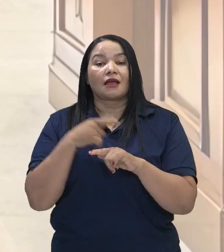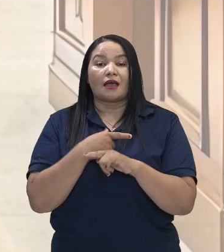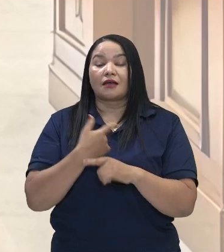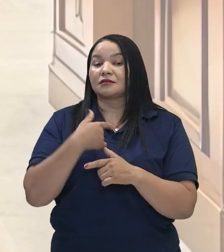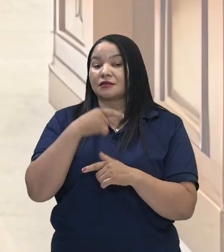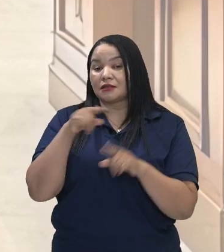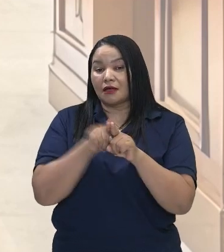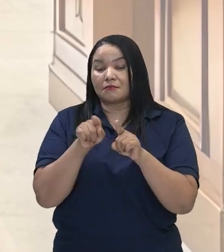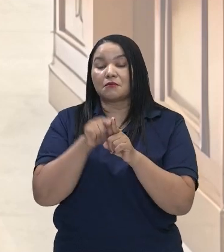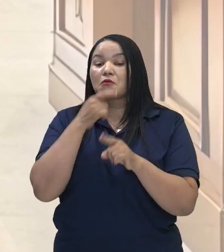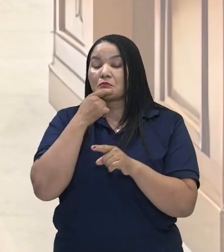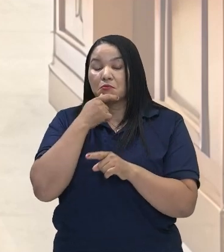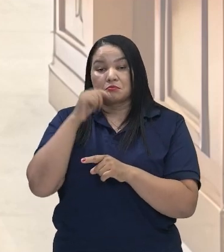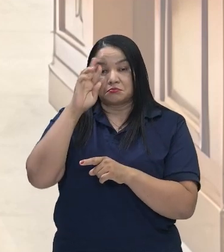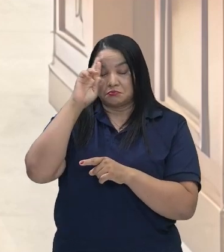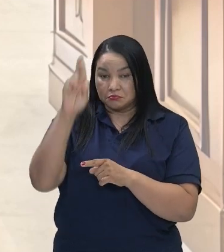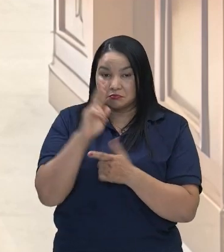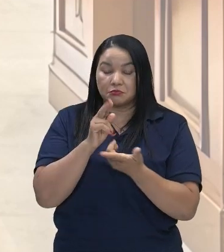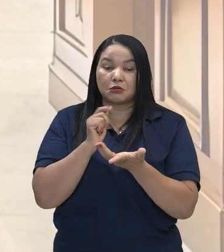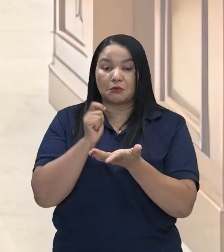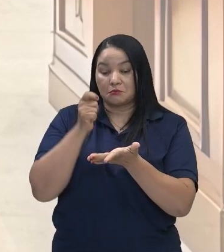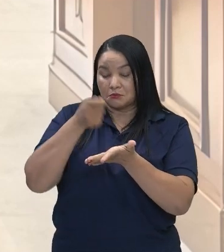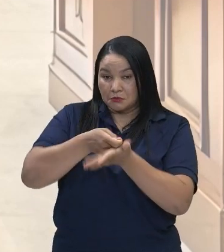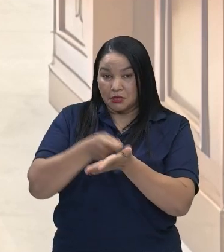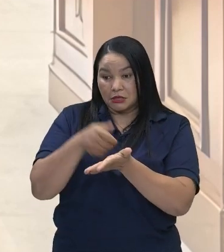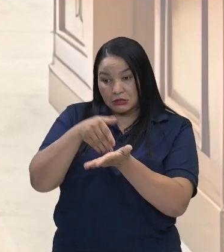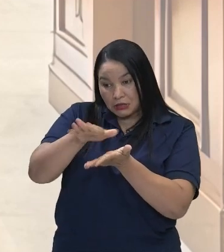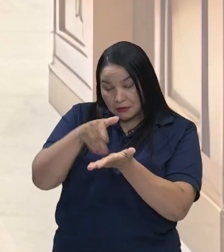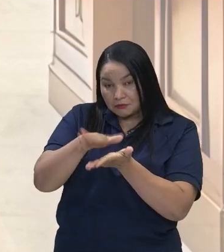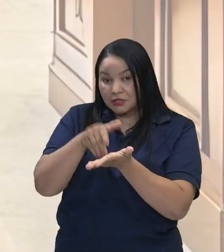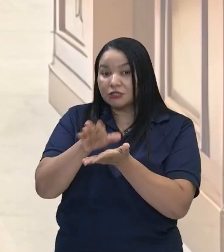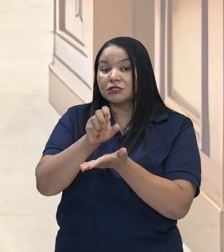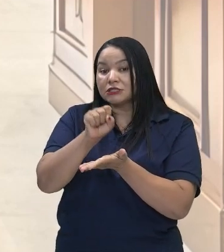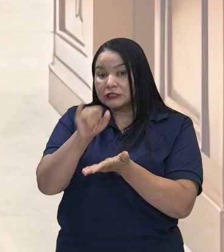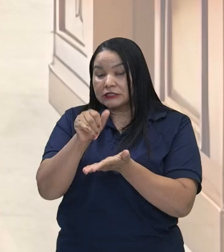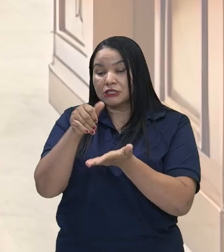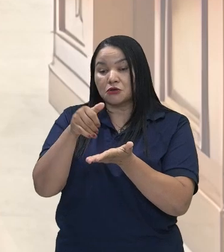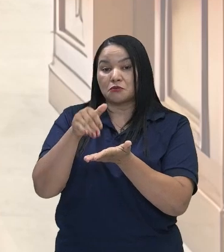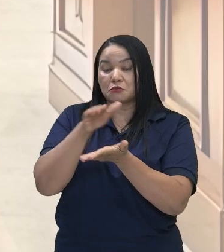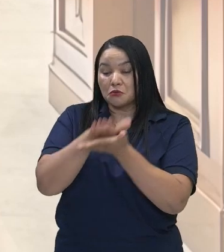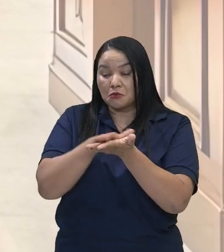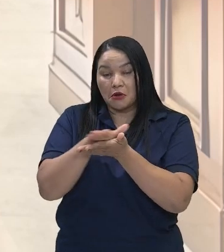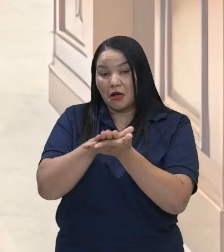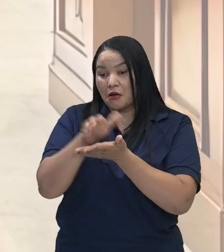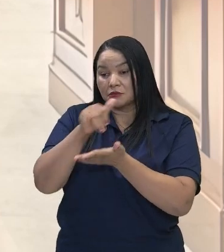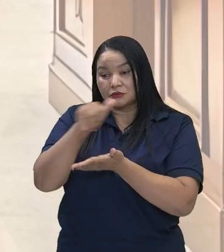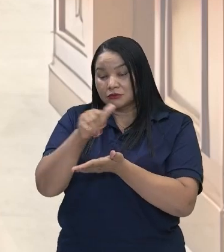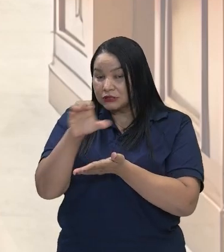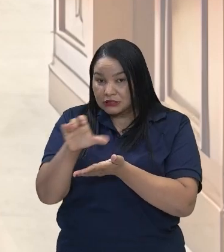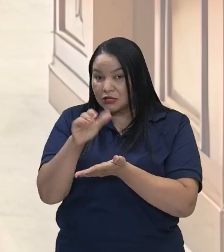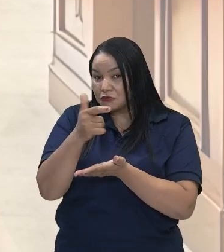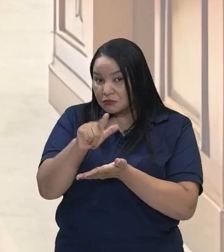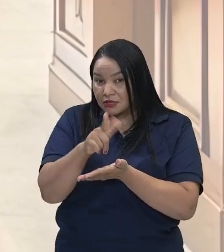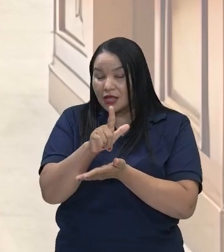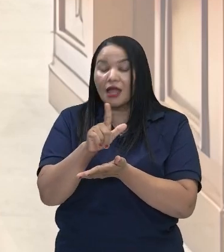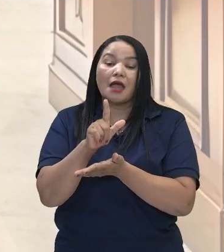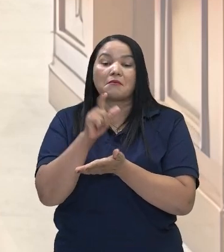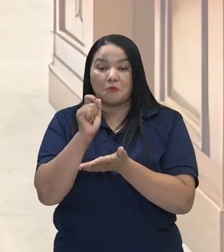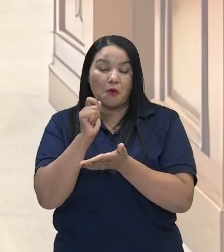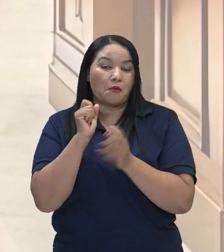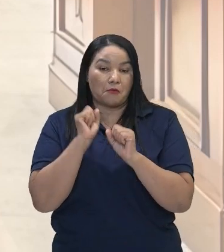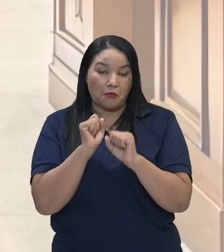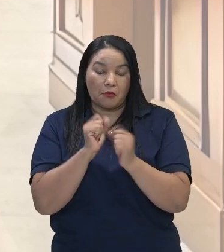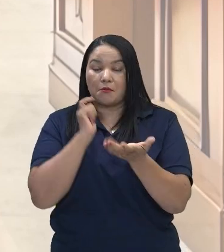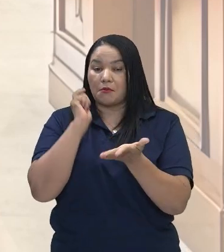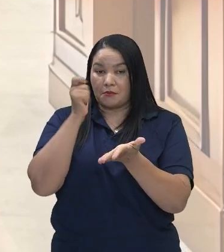patrão tem, né, quando ele demite o trabalhador sem justa causa. Né? Principalmente, me